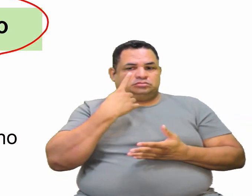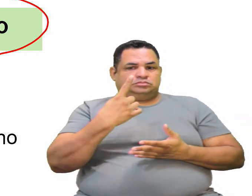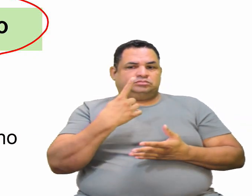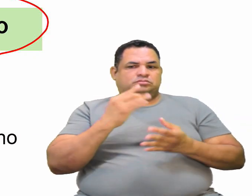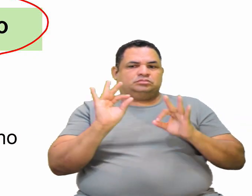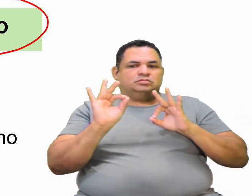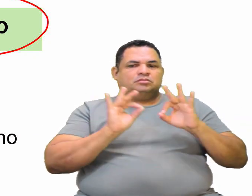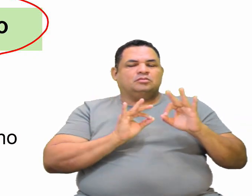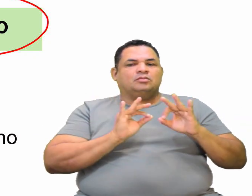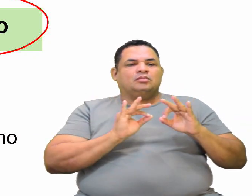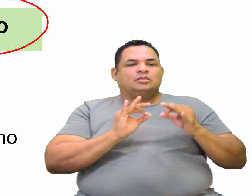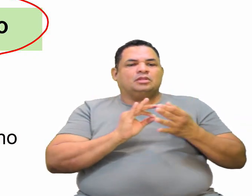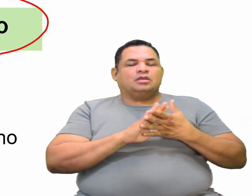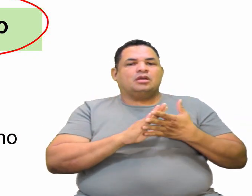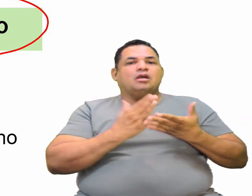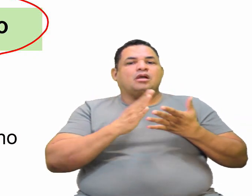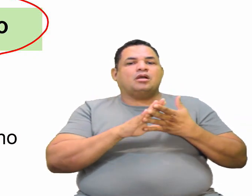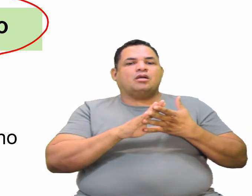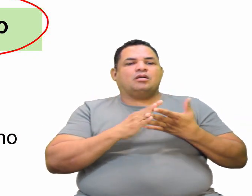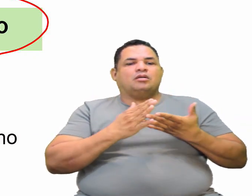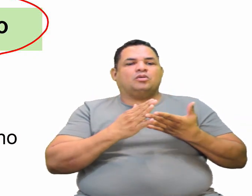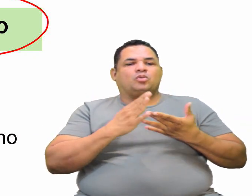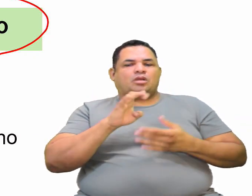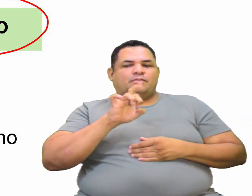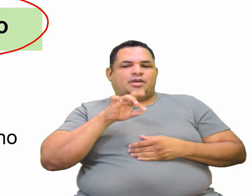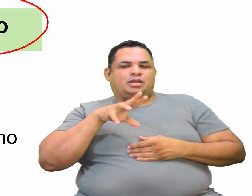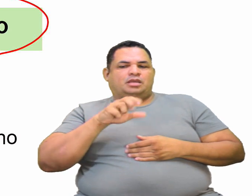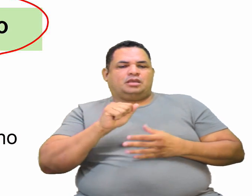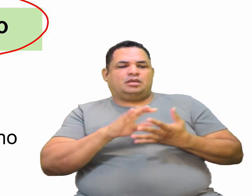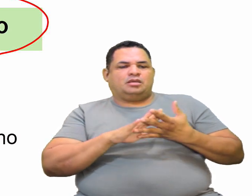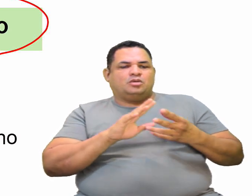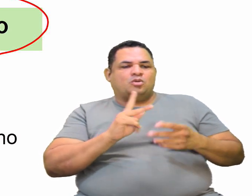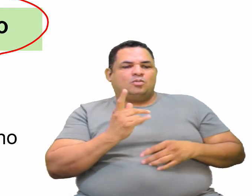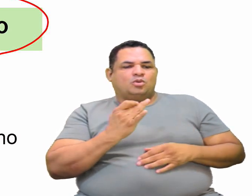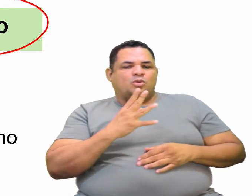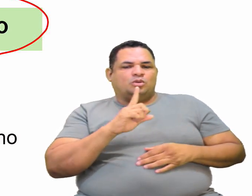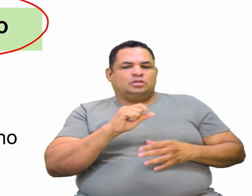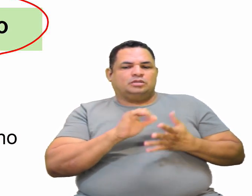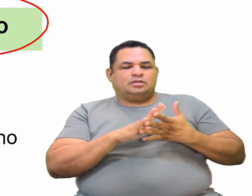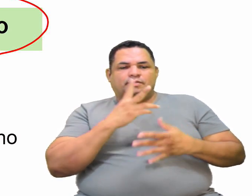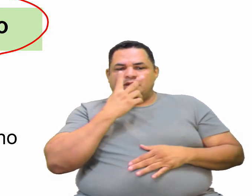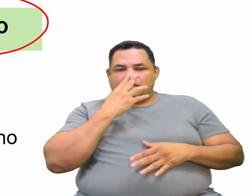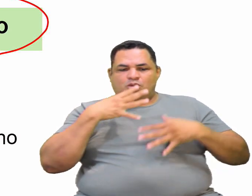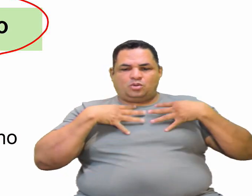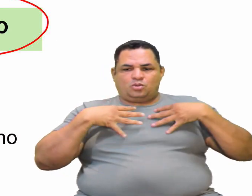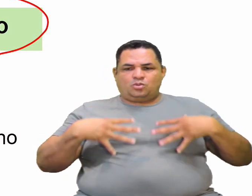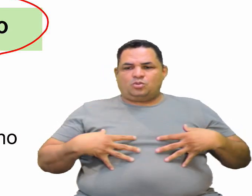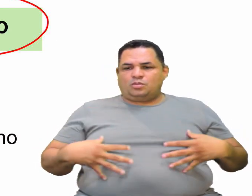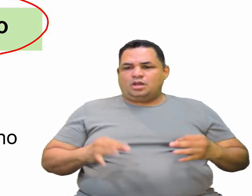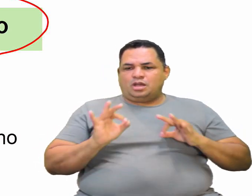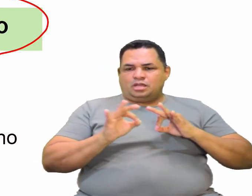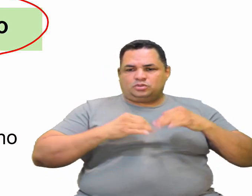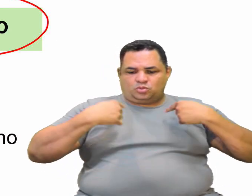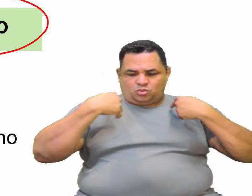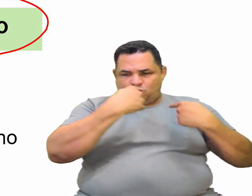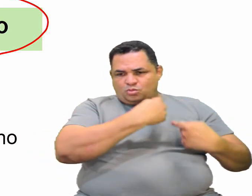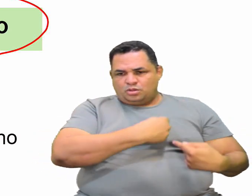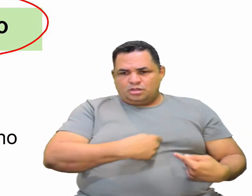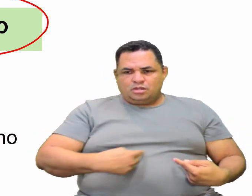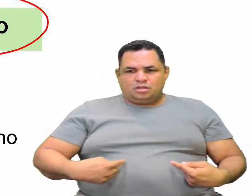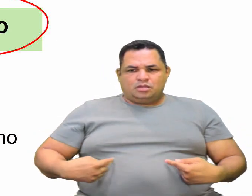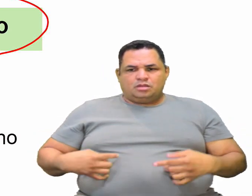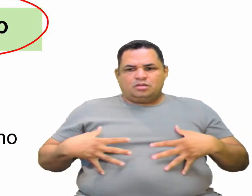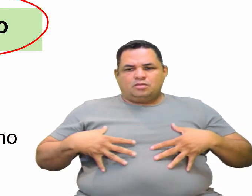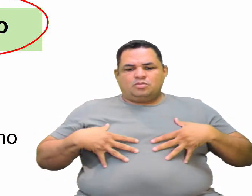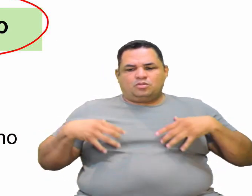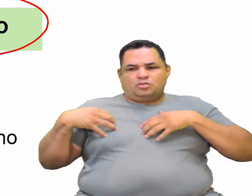no caso do camaleão. E a homotipia vai ser a semelhança ao formato